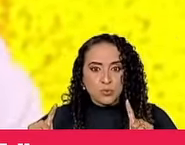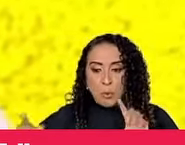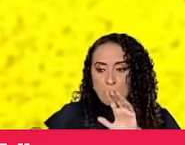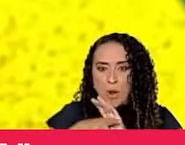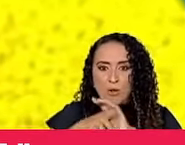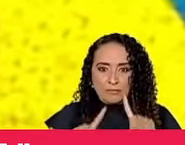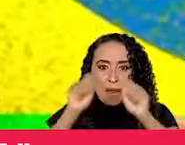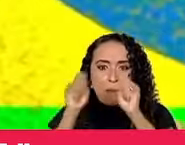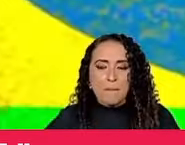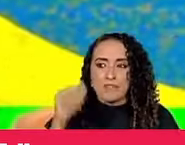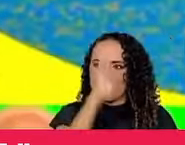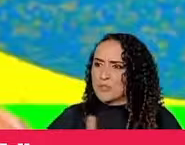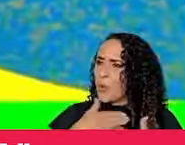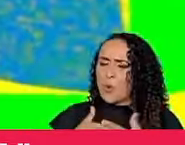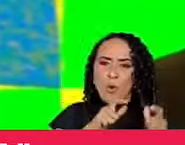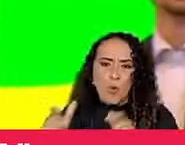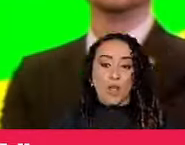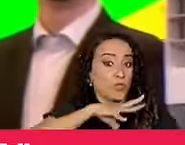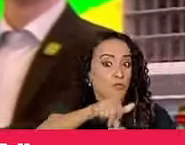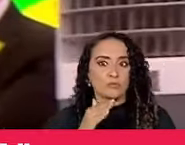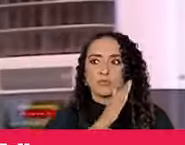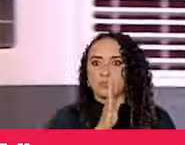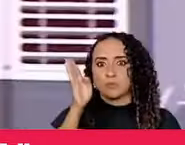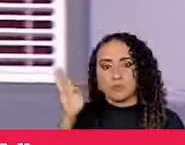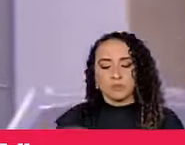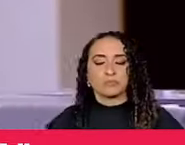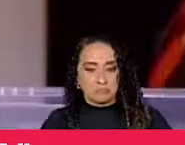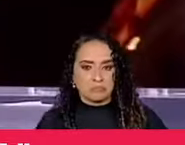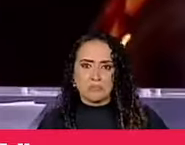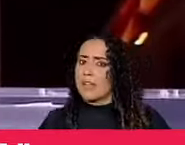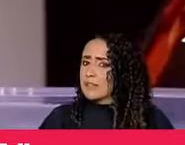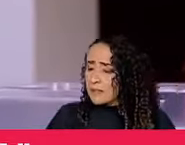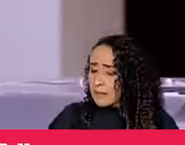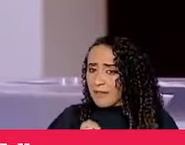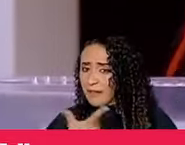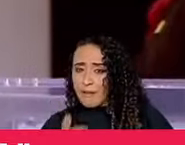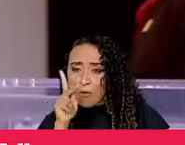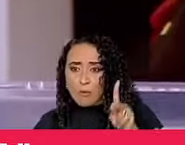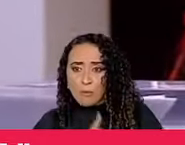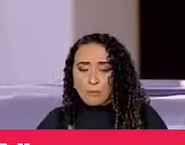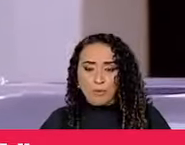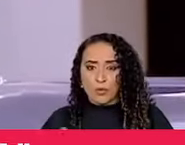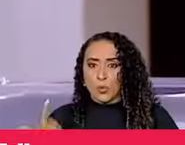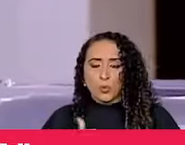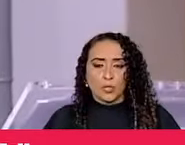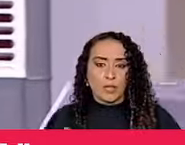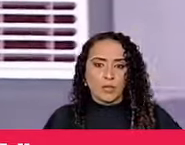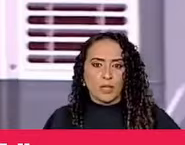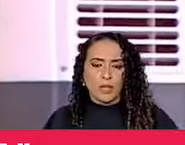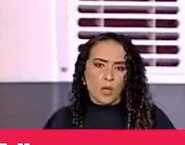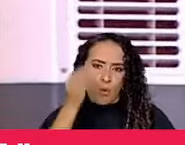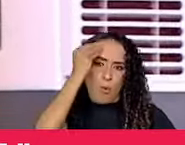país em qualquer lugar do mundo que a gente for. E, obviamente, que o povo não tem